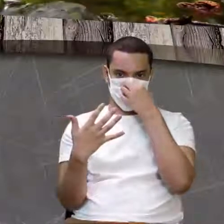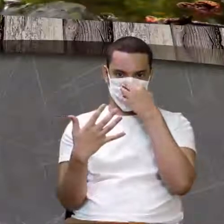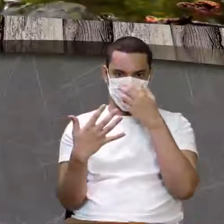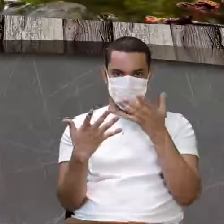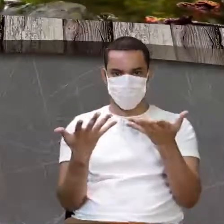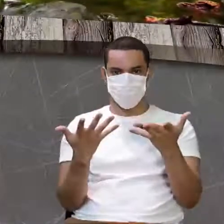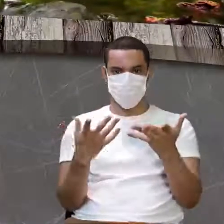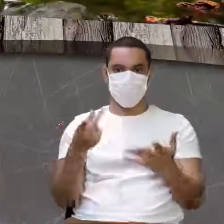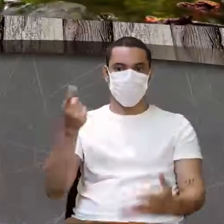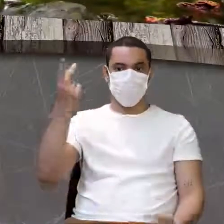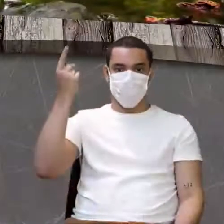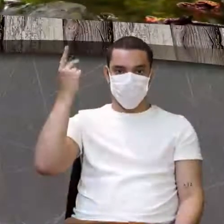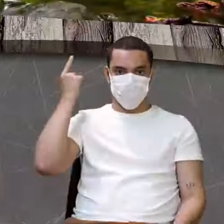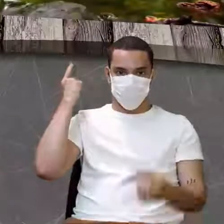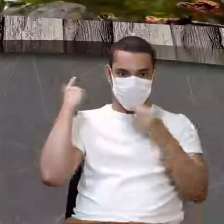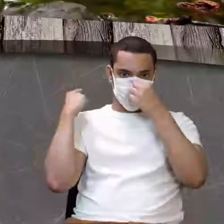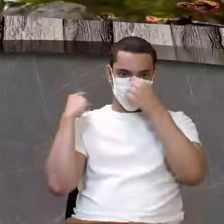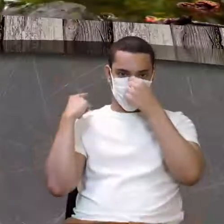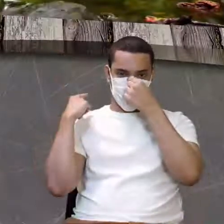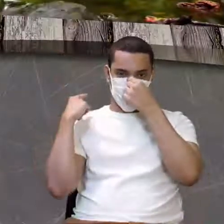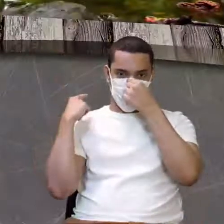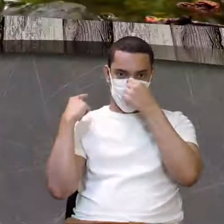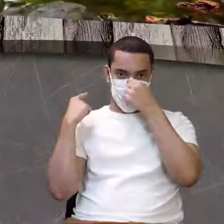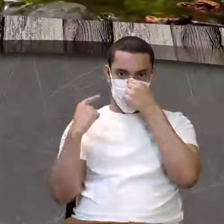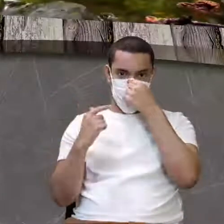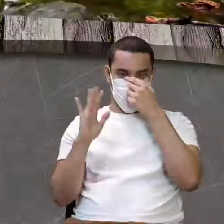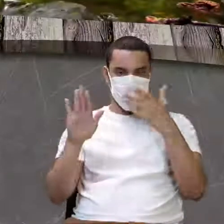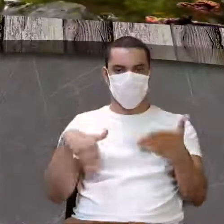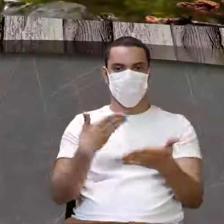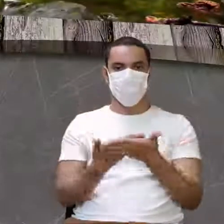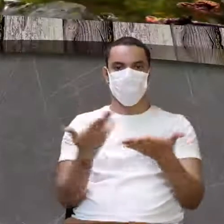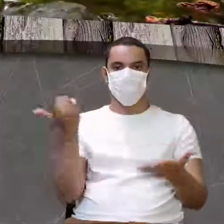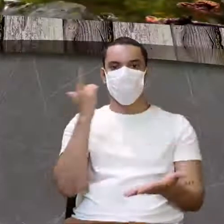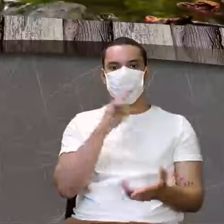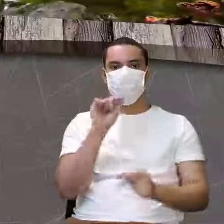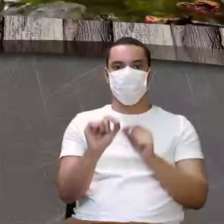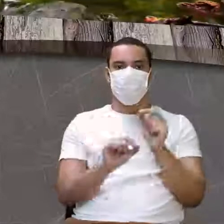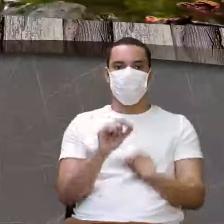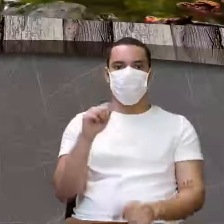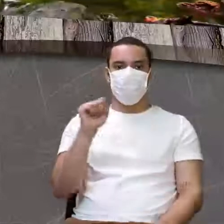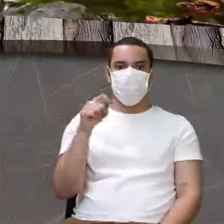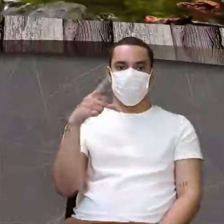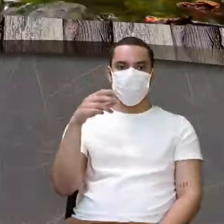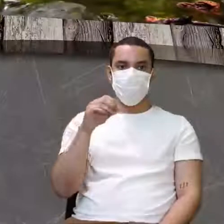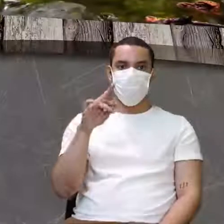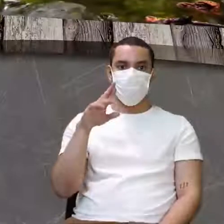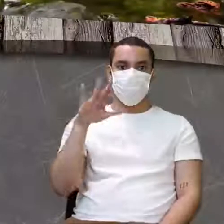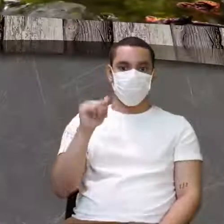ancestrais, primitivas, até que você tem um evento de surgimento de uma apomorfia. Aí